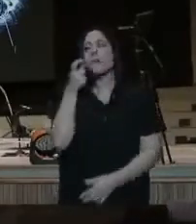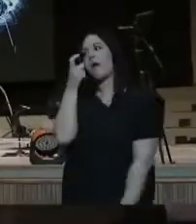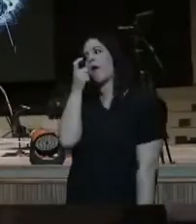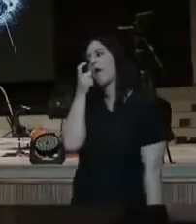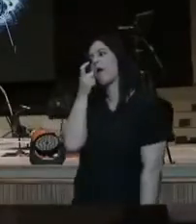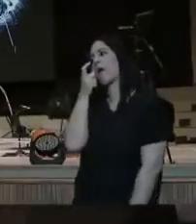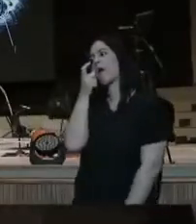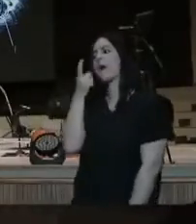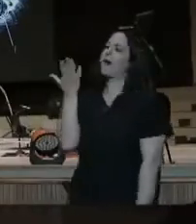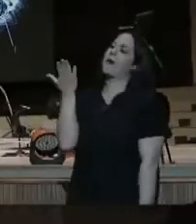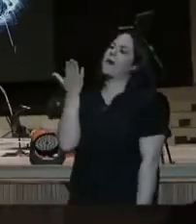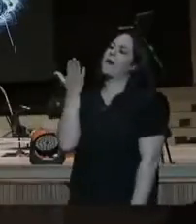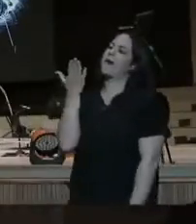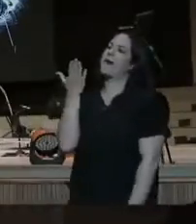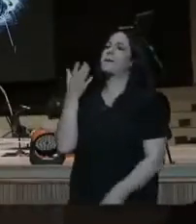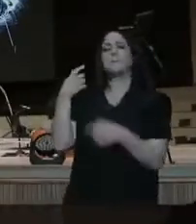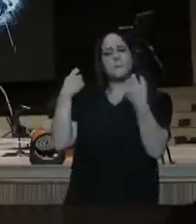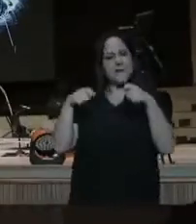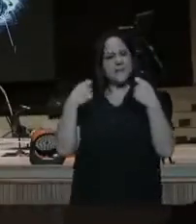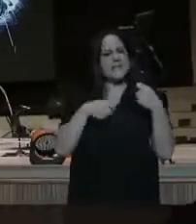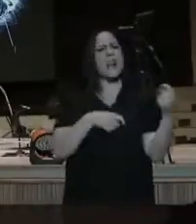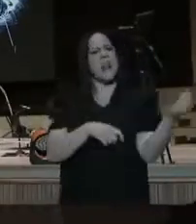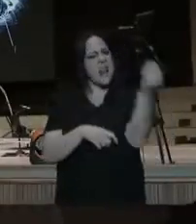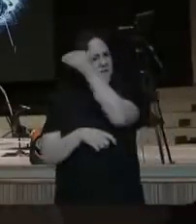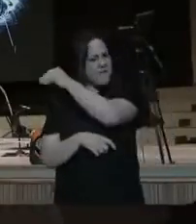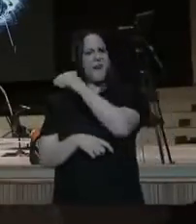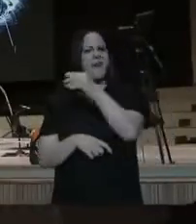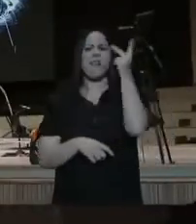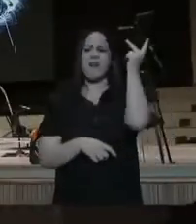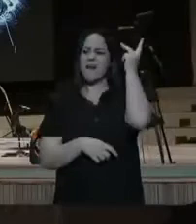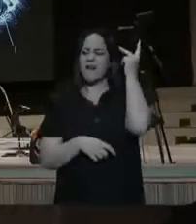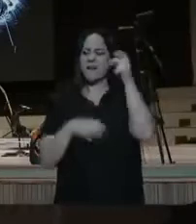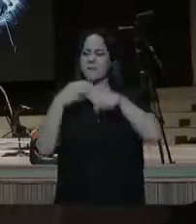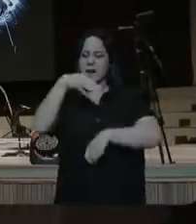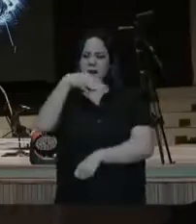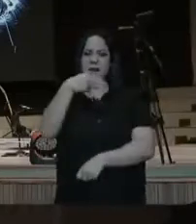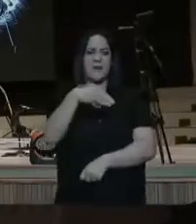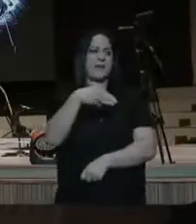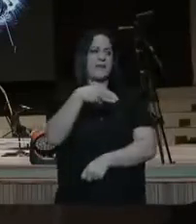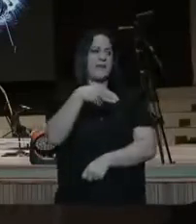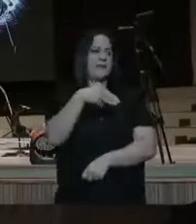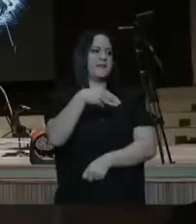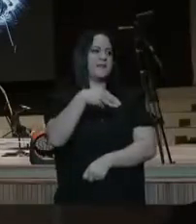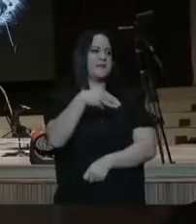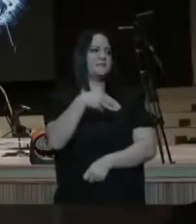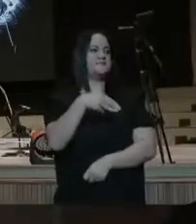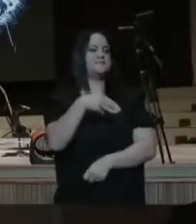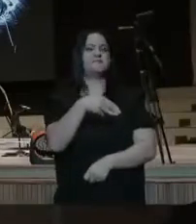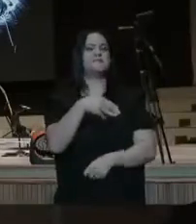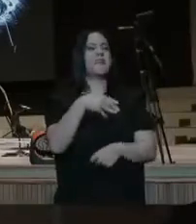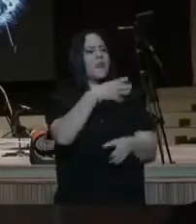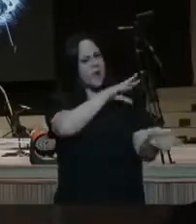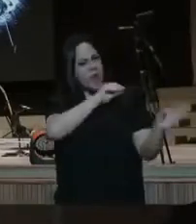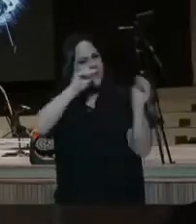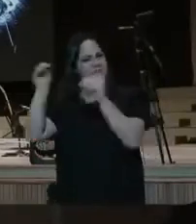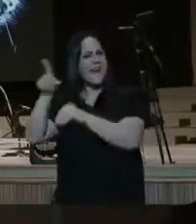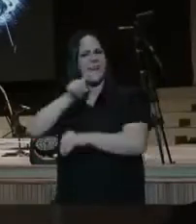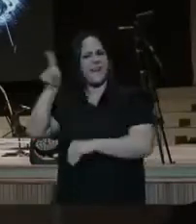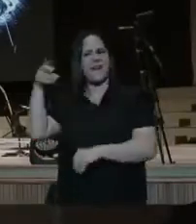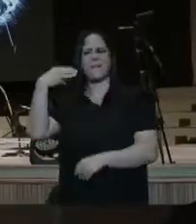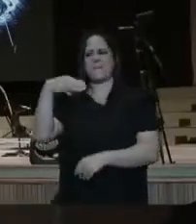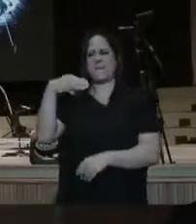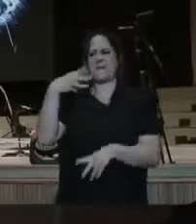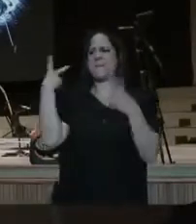gente fica dizendo que a gente tem que levar lá em são luís eu quero a ação da igreja levar esse homem lá em são luís do maranhão